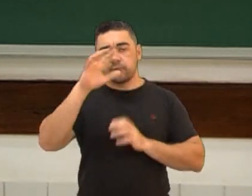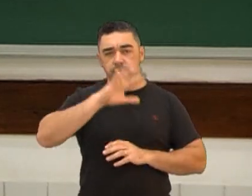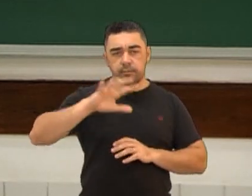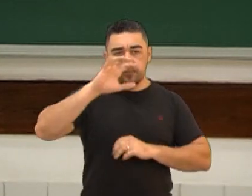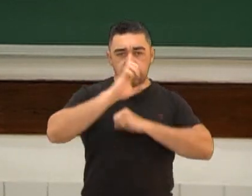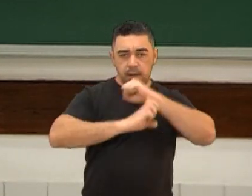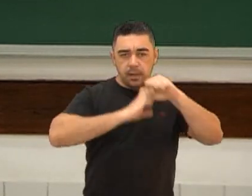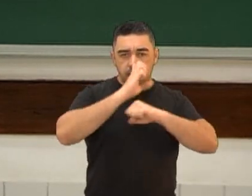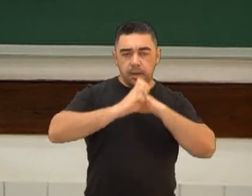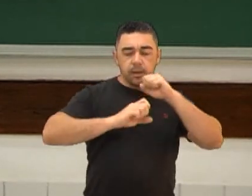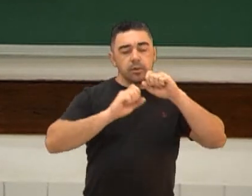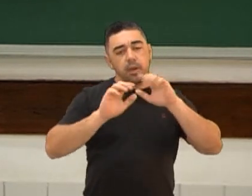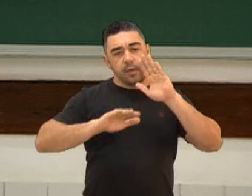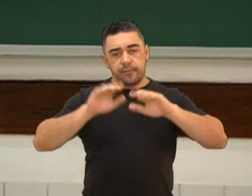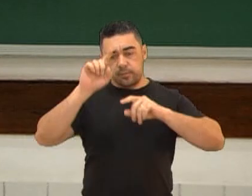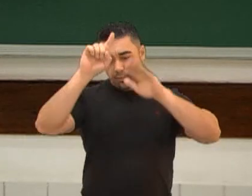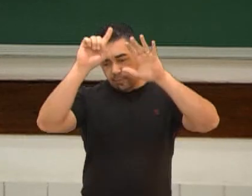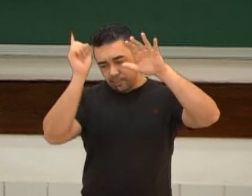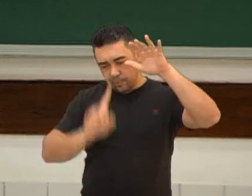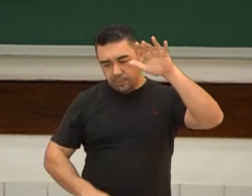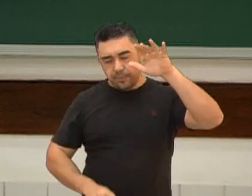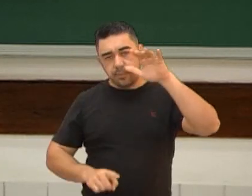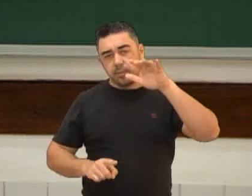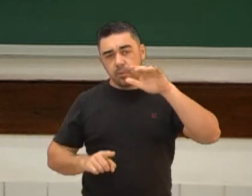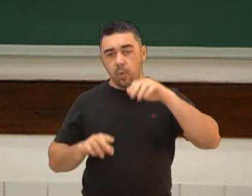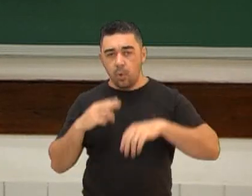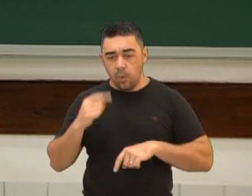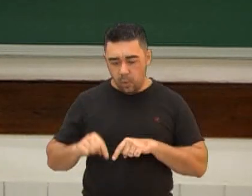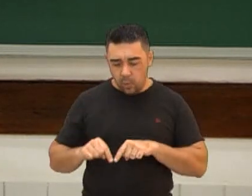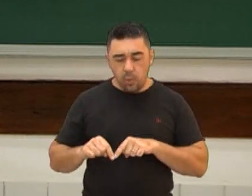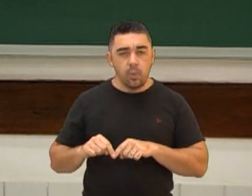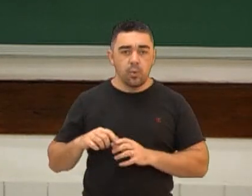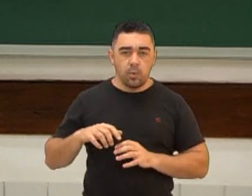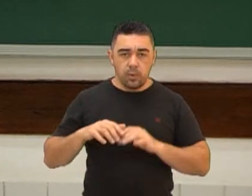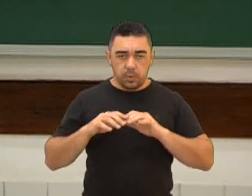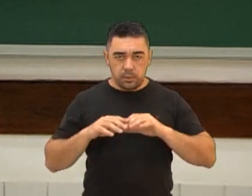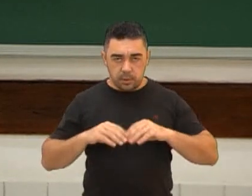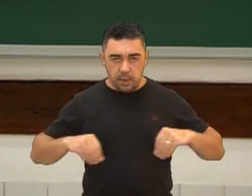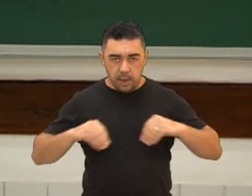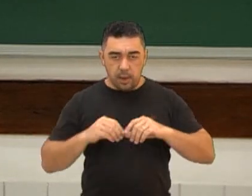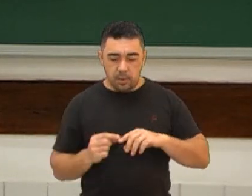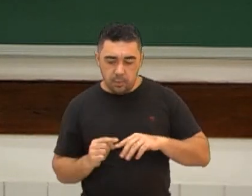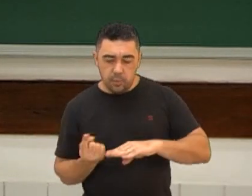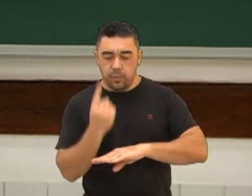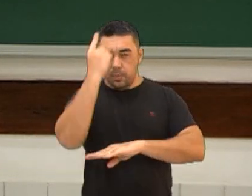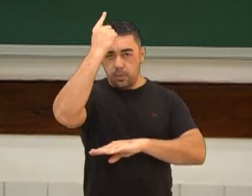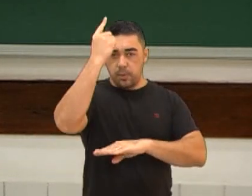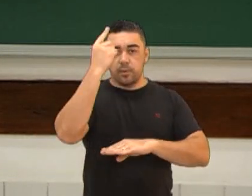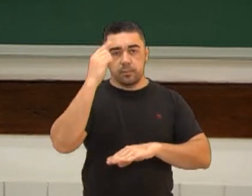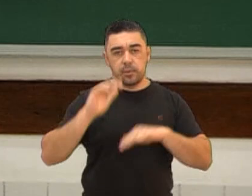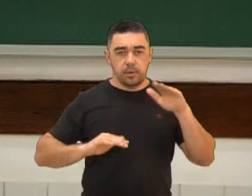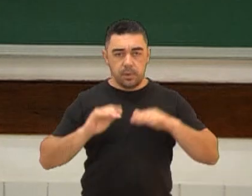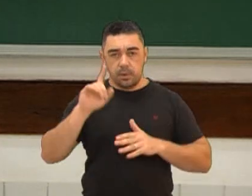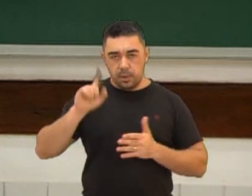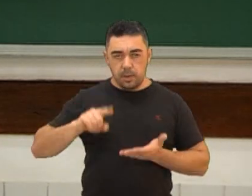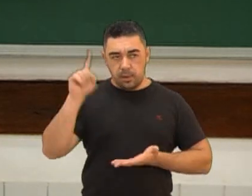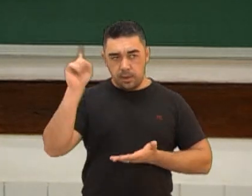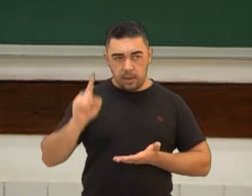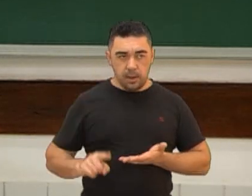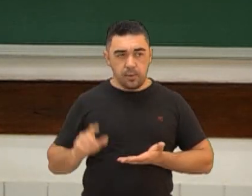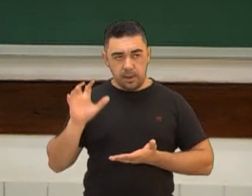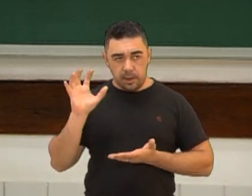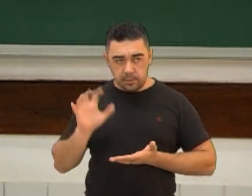sendo descarregadas ou na Terra ou da Terra para a nuvem. De qualquer forma, os raios são